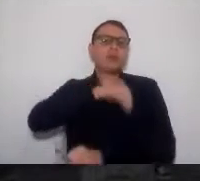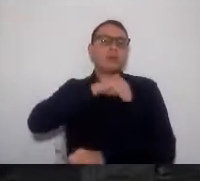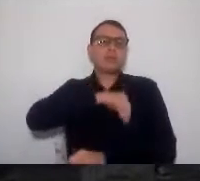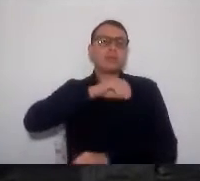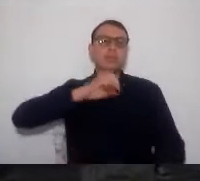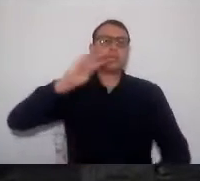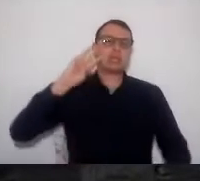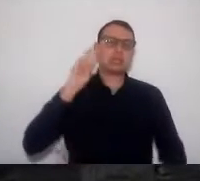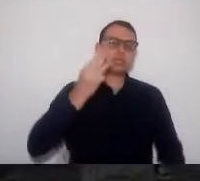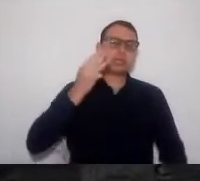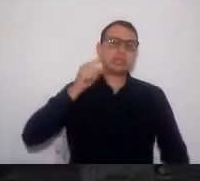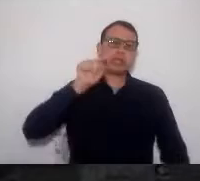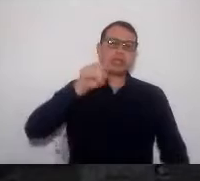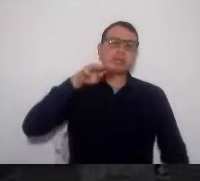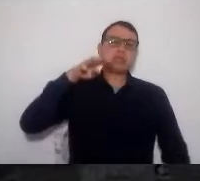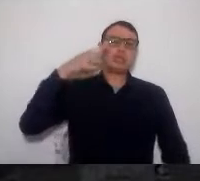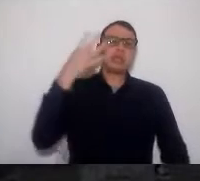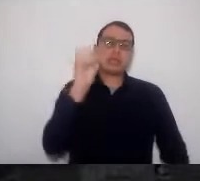injetam em torno de